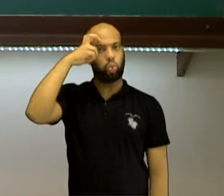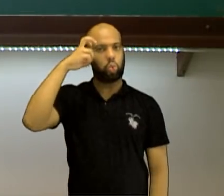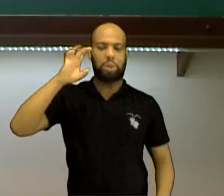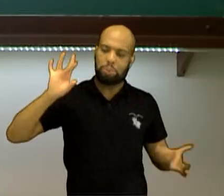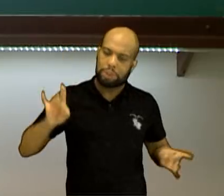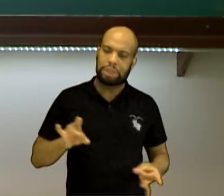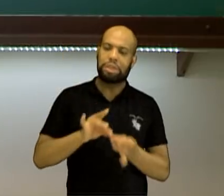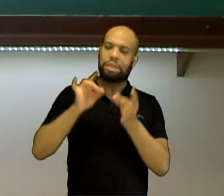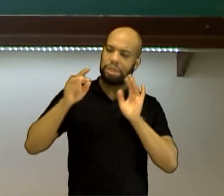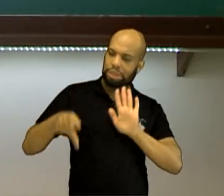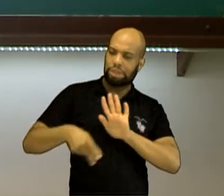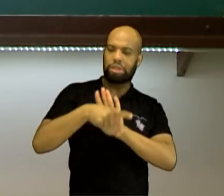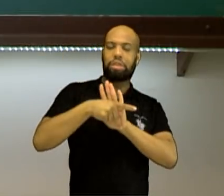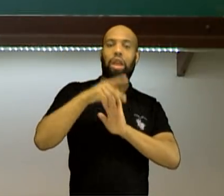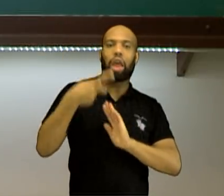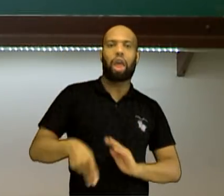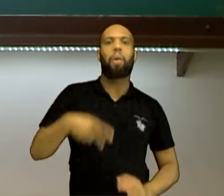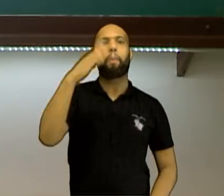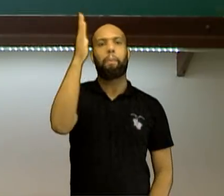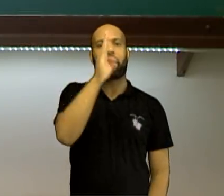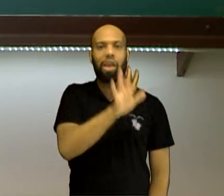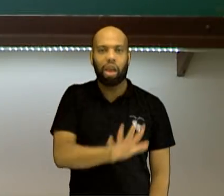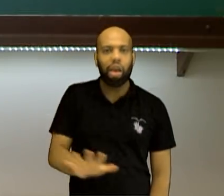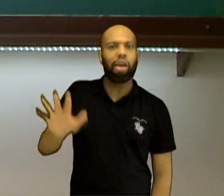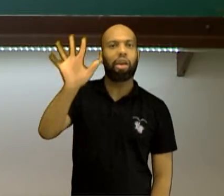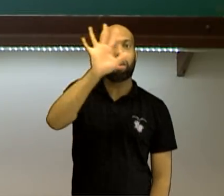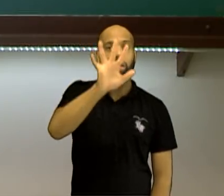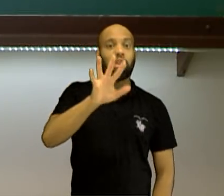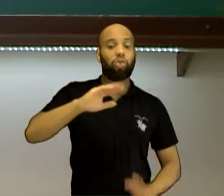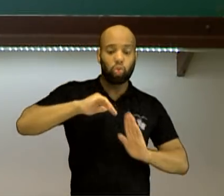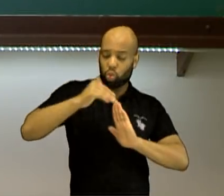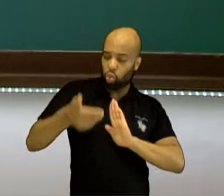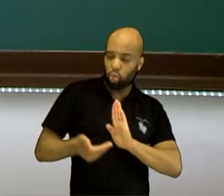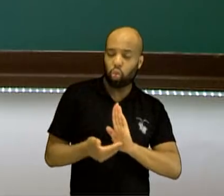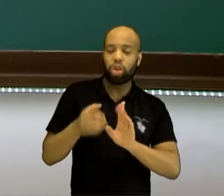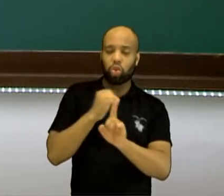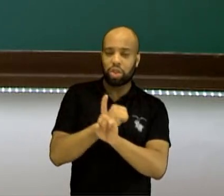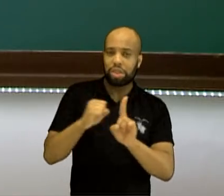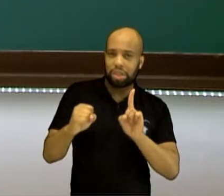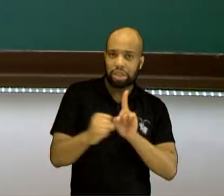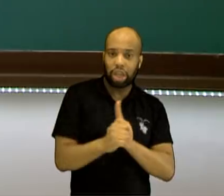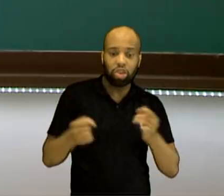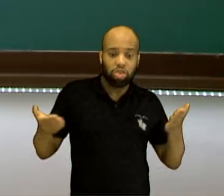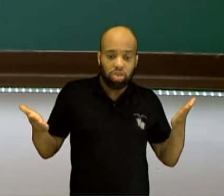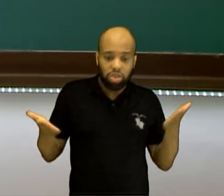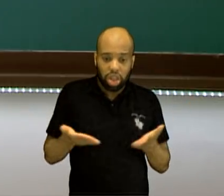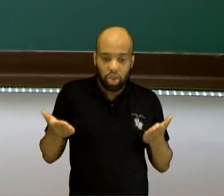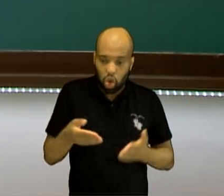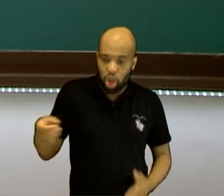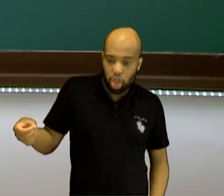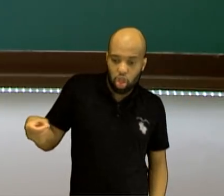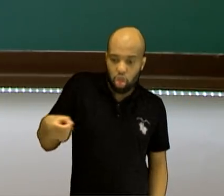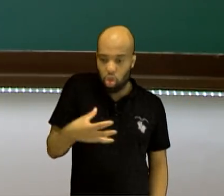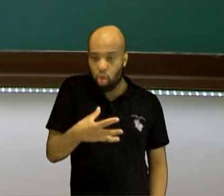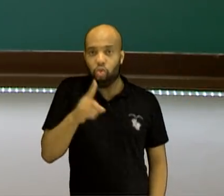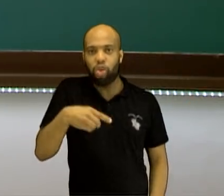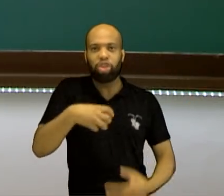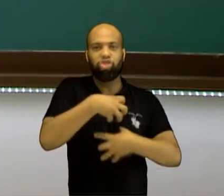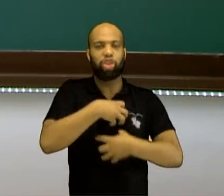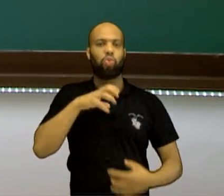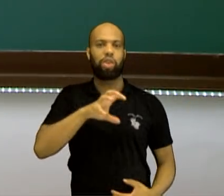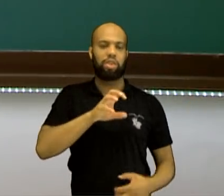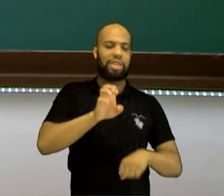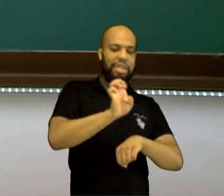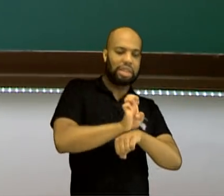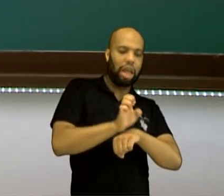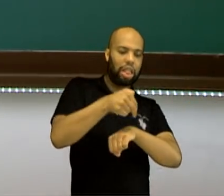nação brasileira. A gente pode afirmar que todas as sociedades modernas são estados-nação. Isto é,